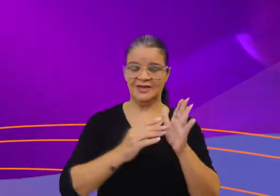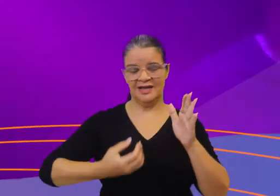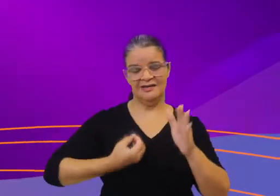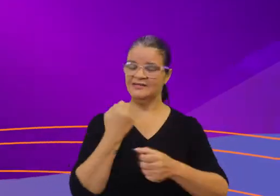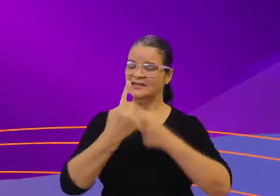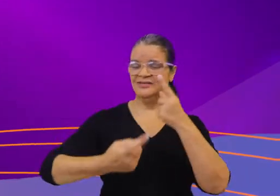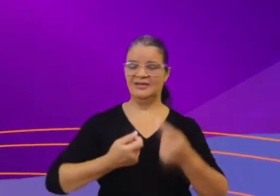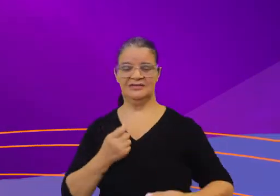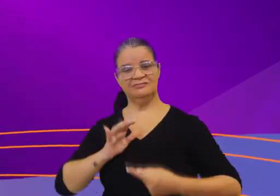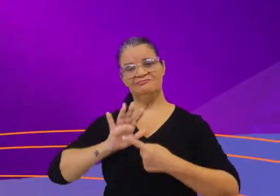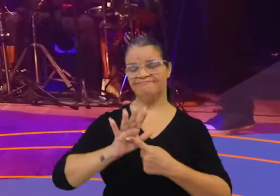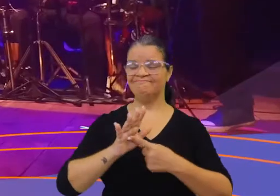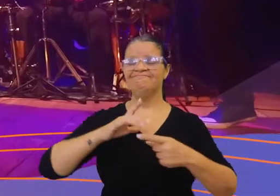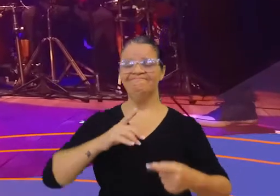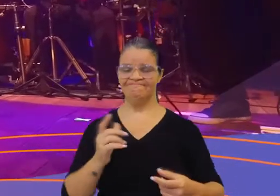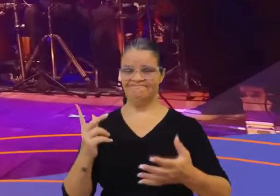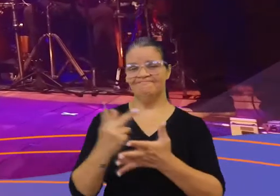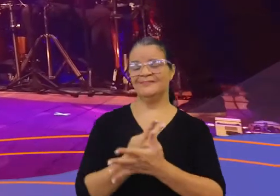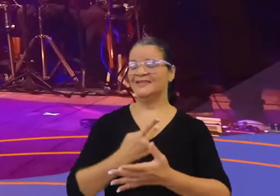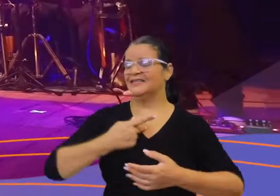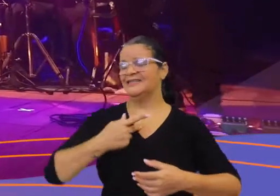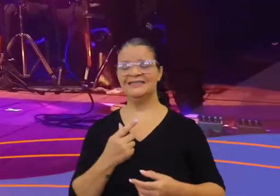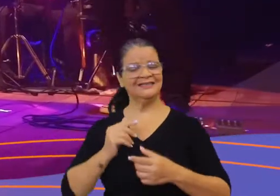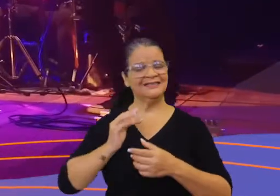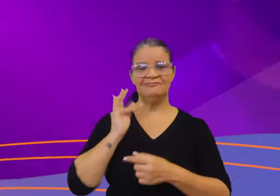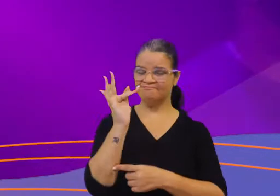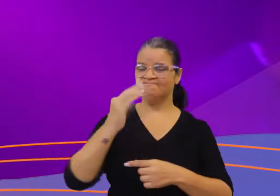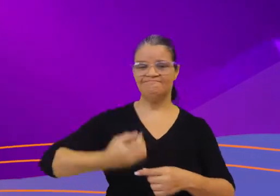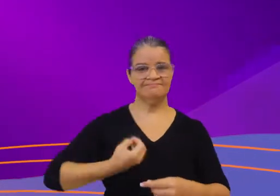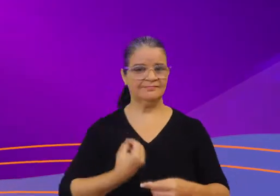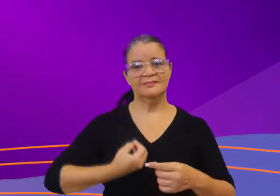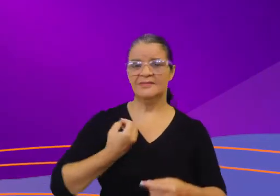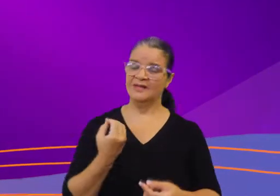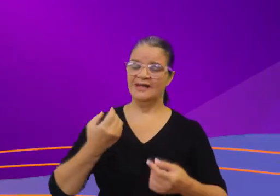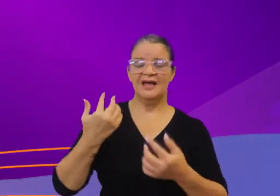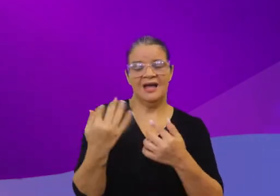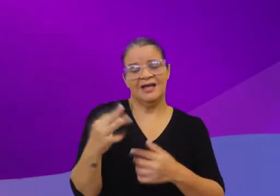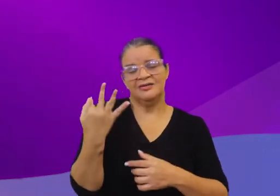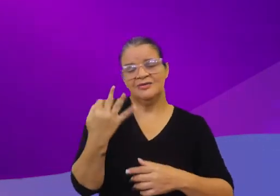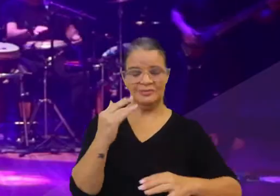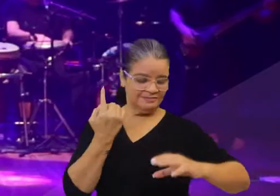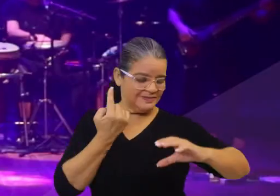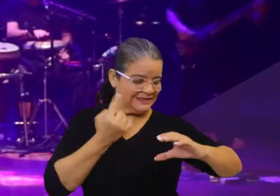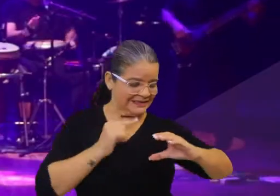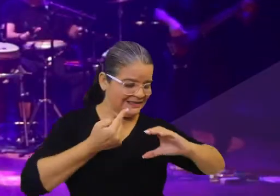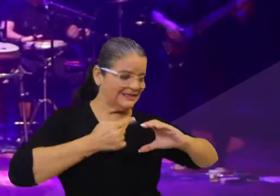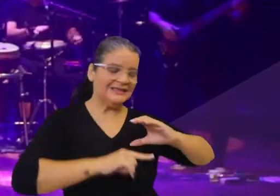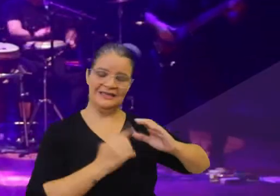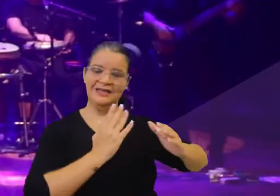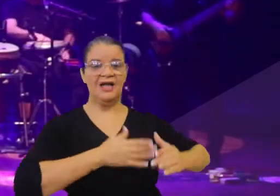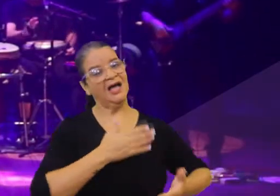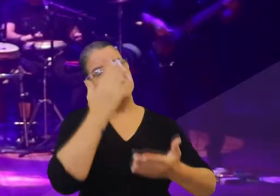Às vezes nos impõe andar na contramão, sem alça, nem fita, pra enfeitar a dor que mora lá no coração. Quem sabe